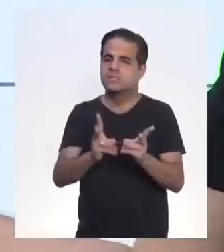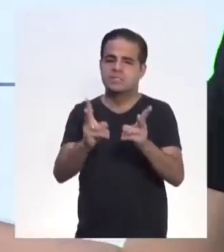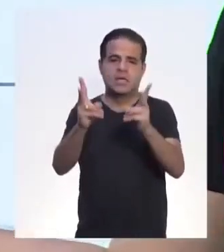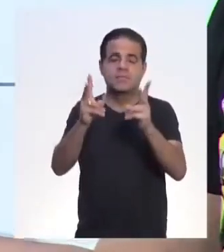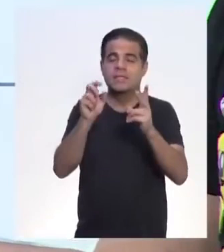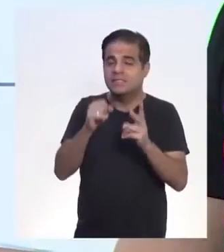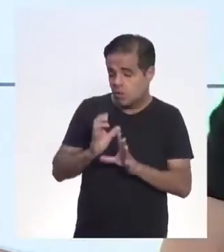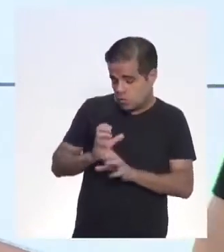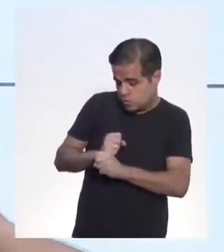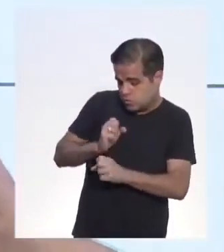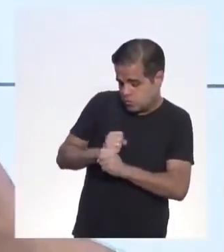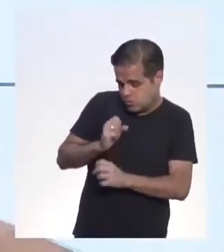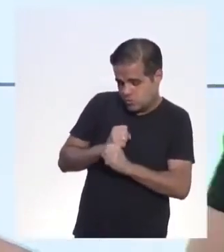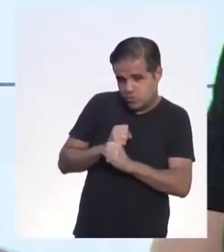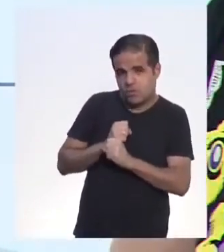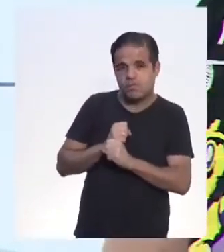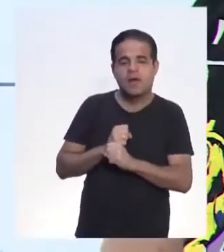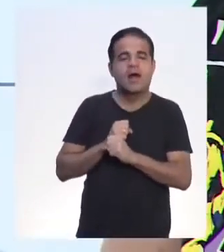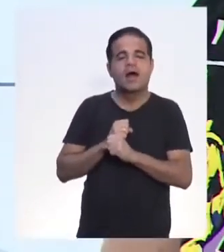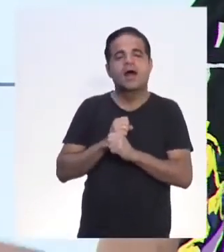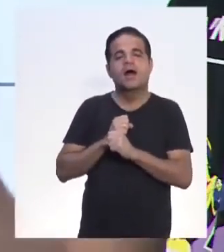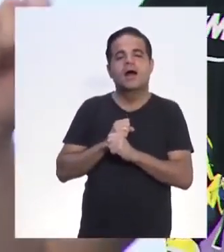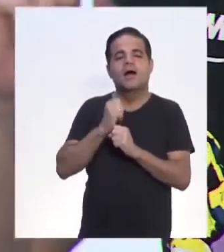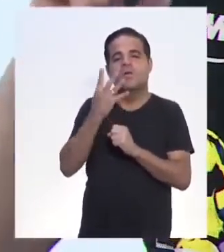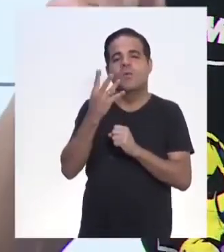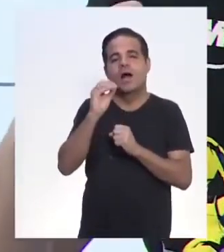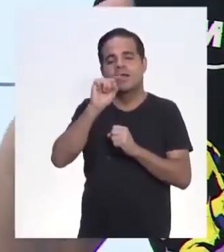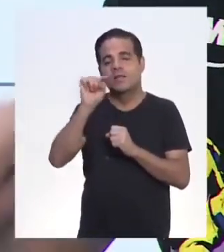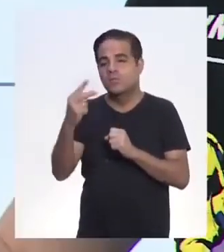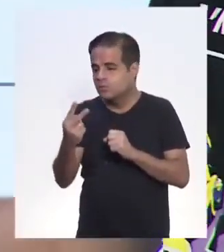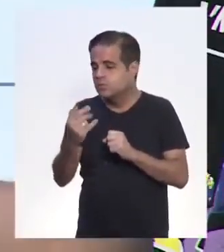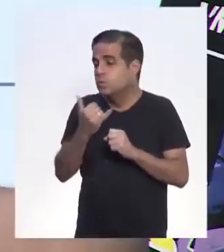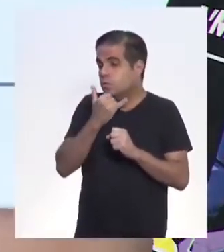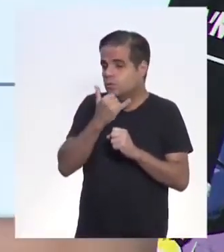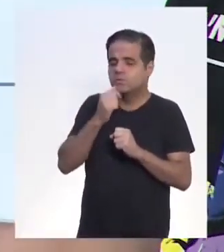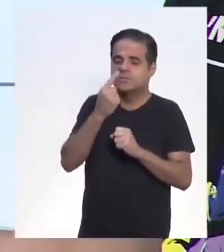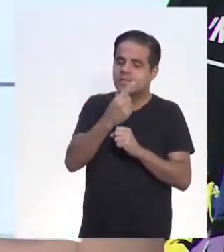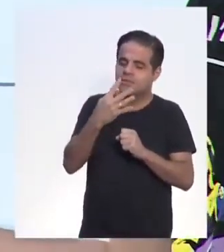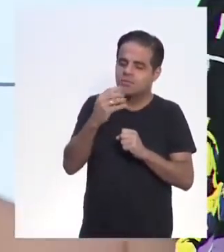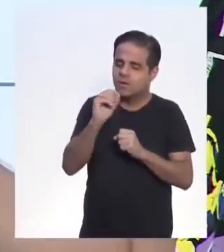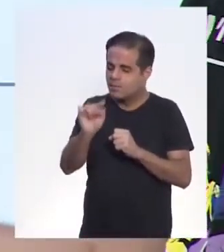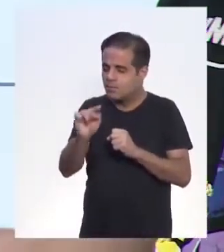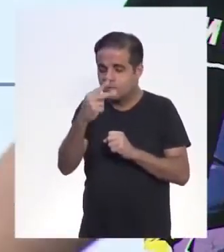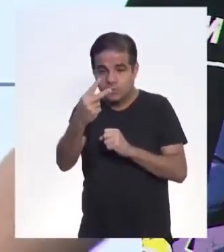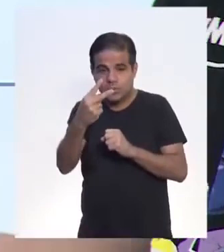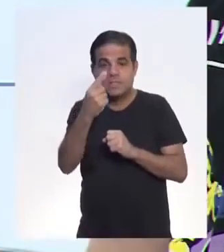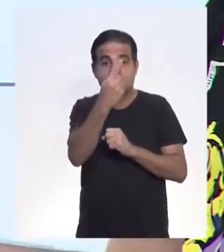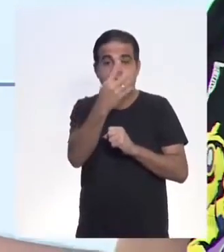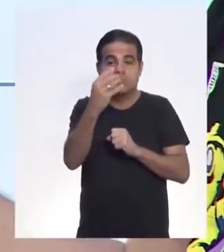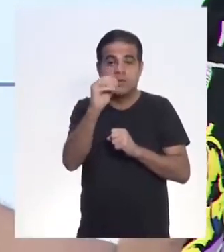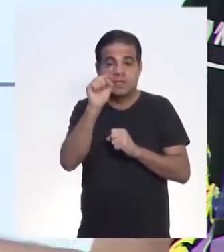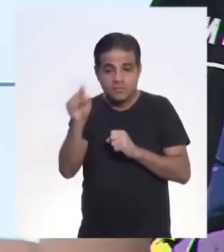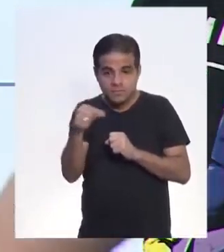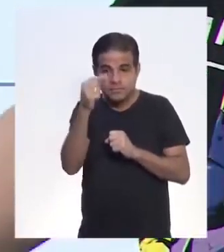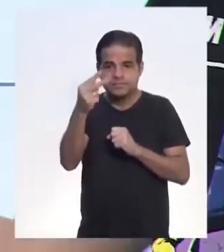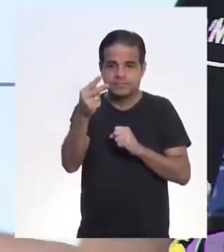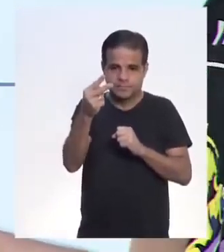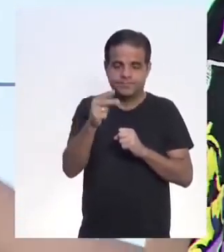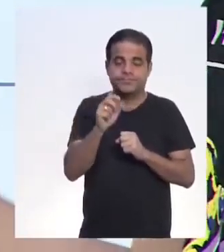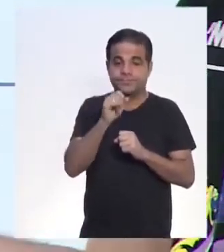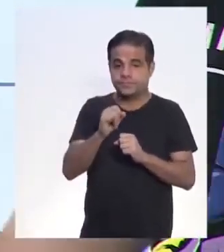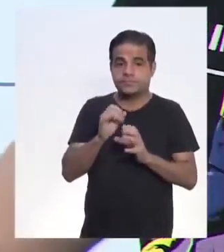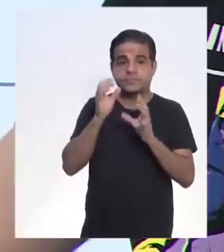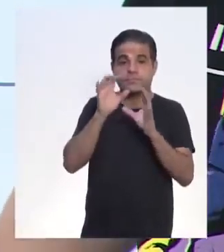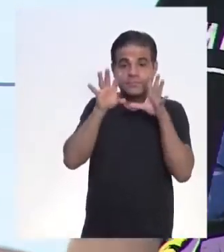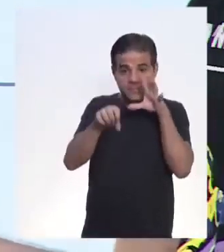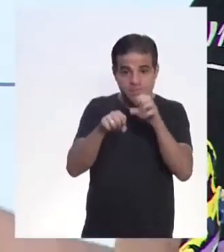Se eu somar... 140,2. Isso, desculpa. 140,2, 140,2. Então, se